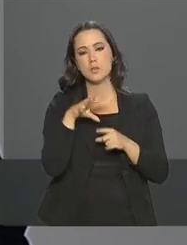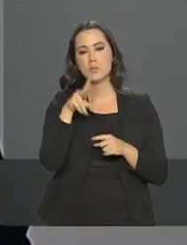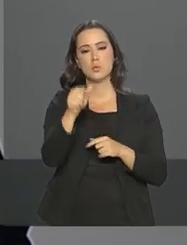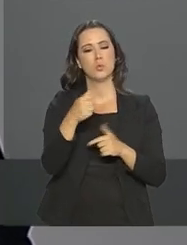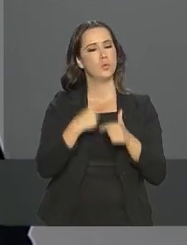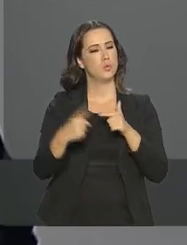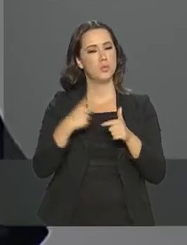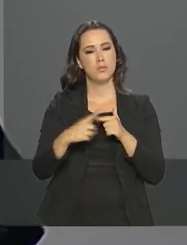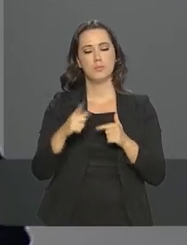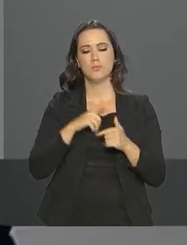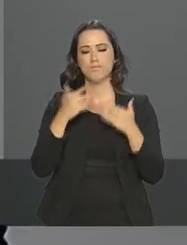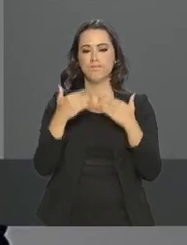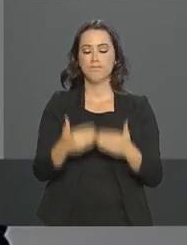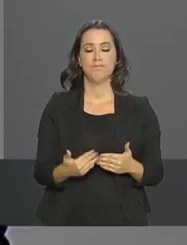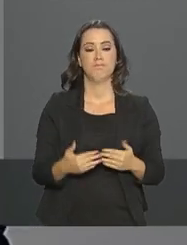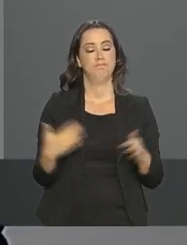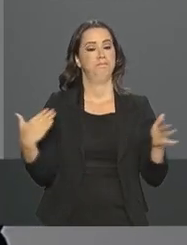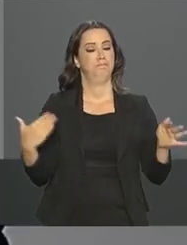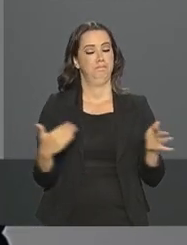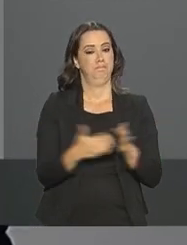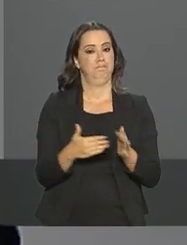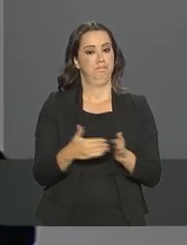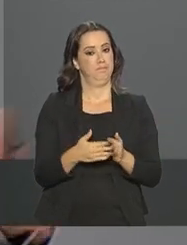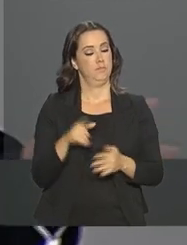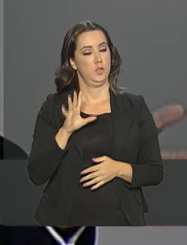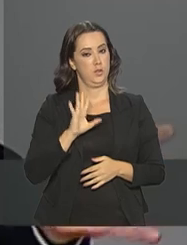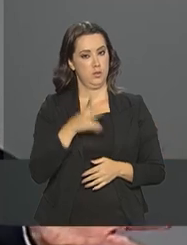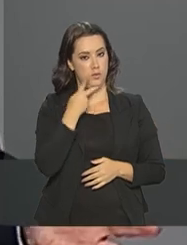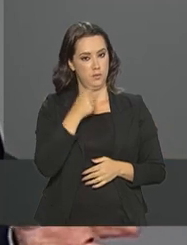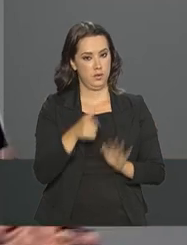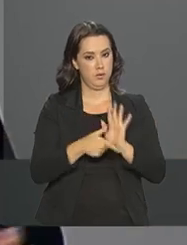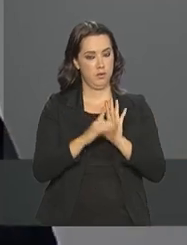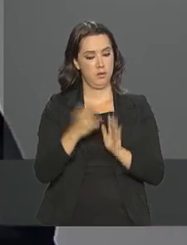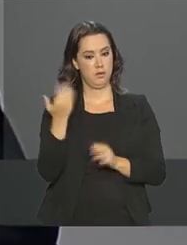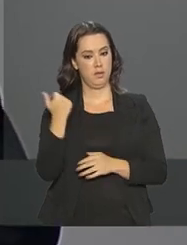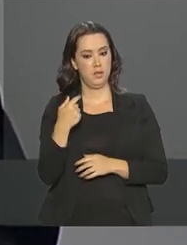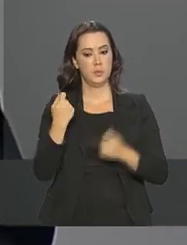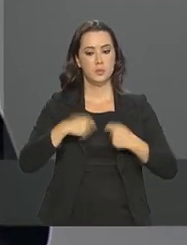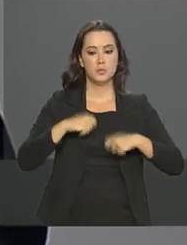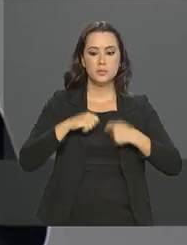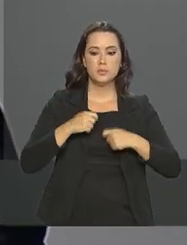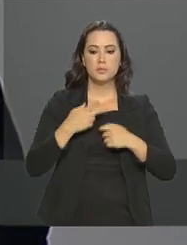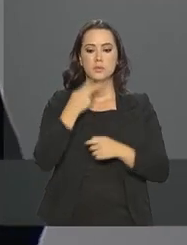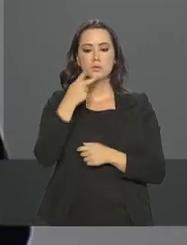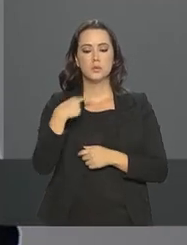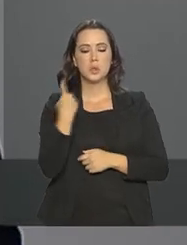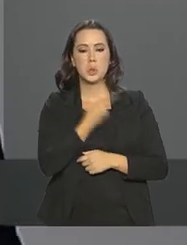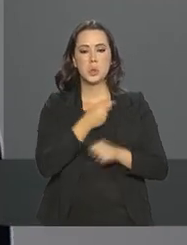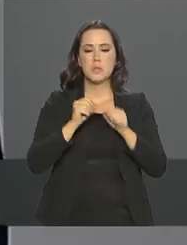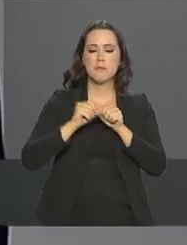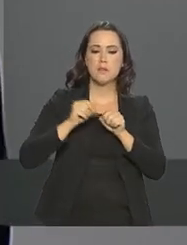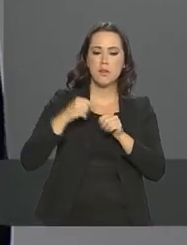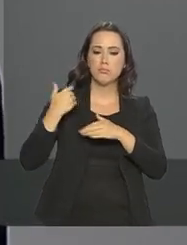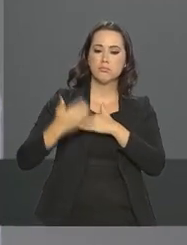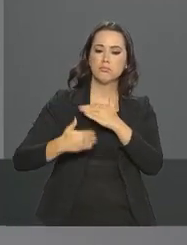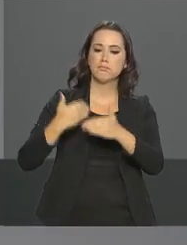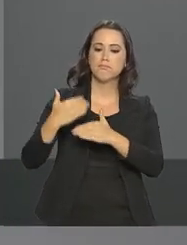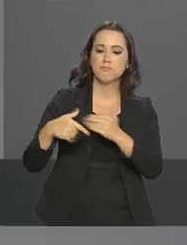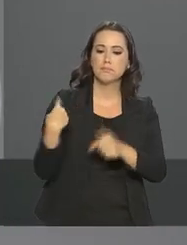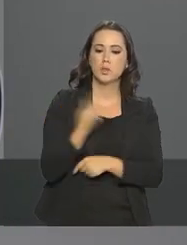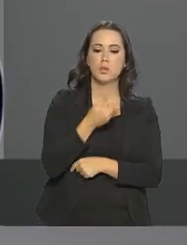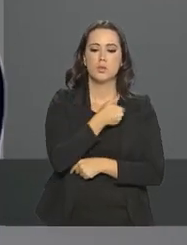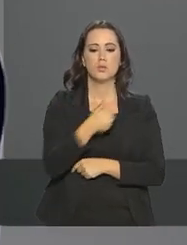todas elas e até como eu não vou fazer aqui um relato do que nós fizemos no nosso governo